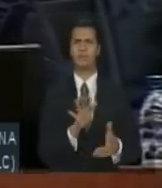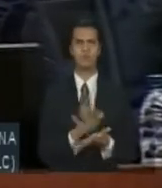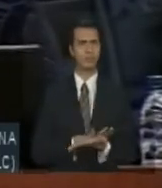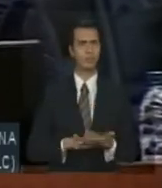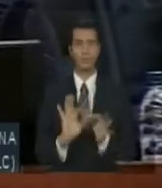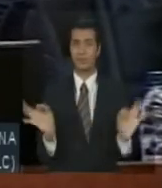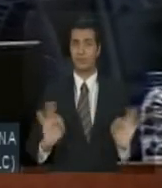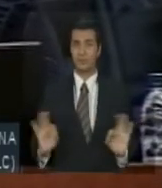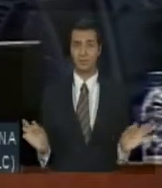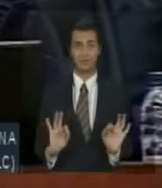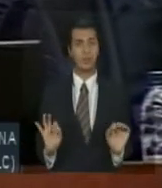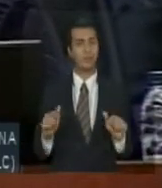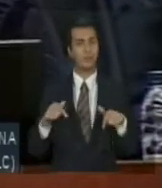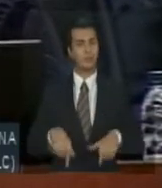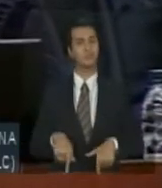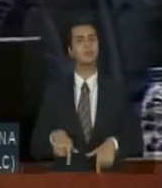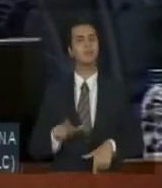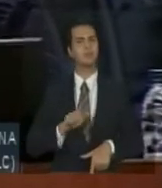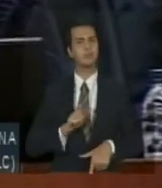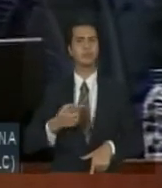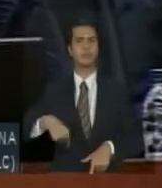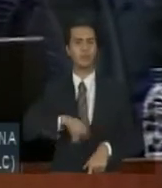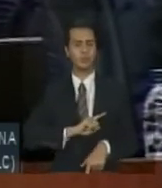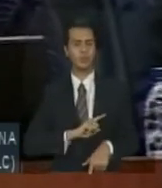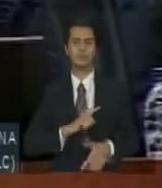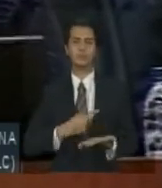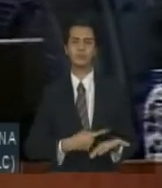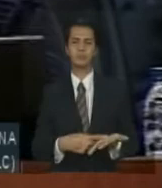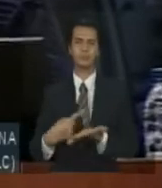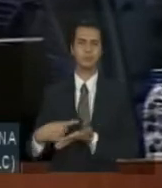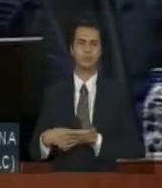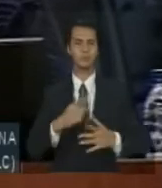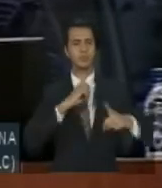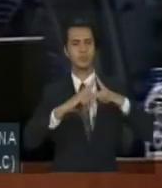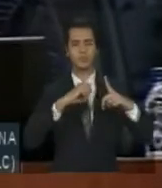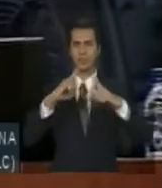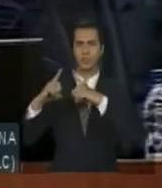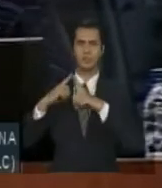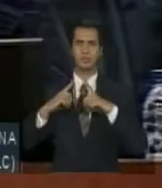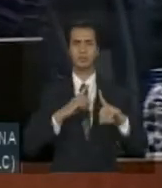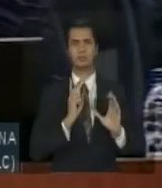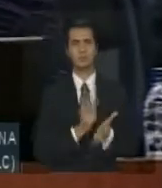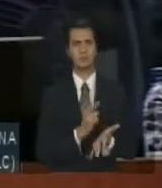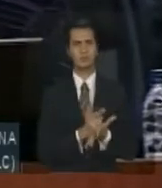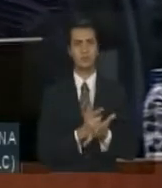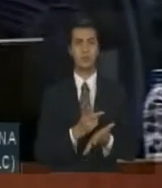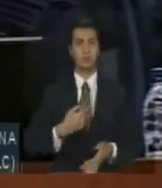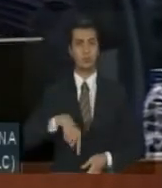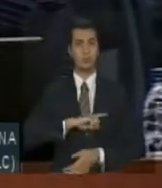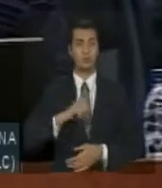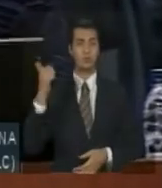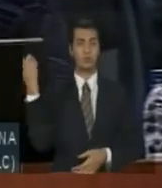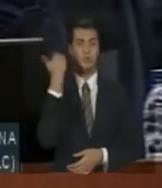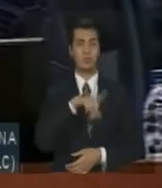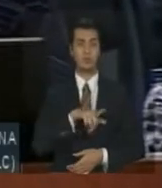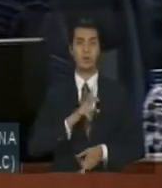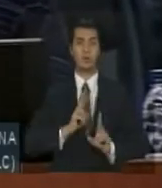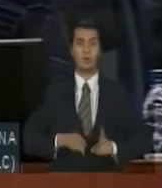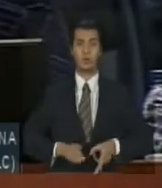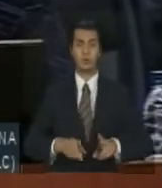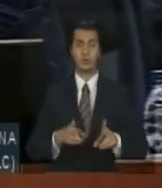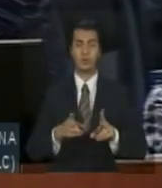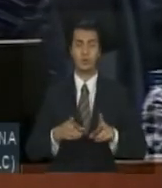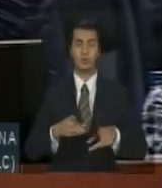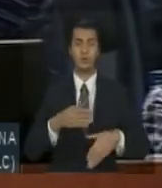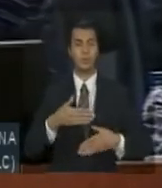a lidar com nossas diferenças pelo caminho do diálogo. E só conseguiremos manter